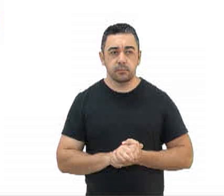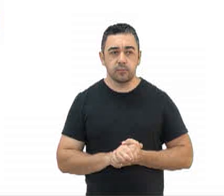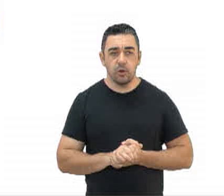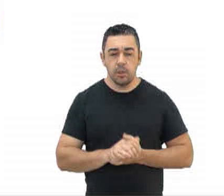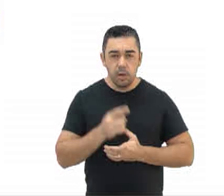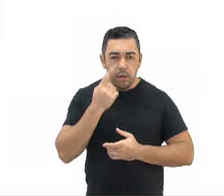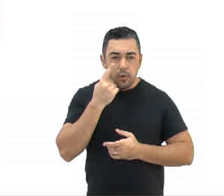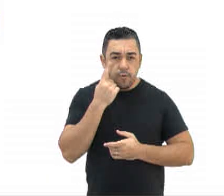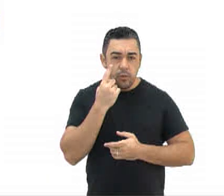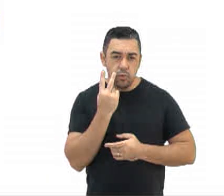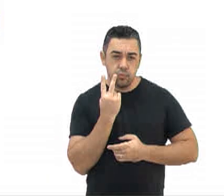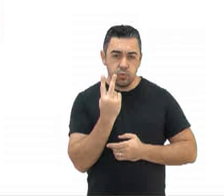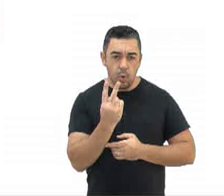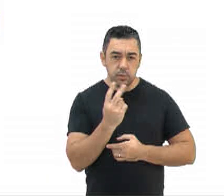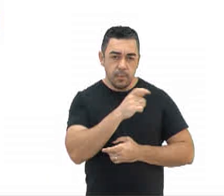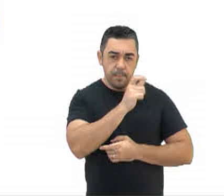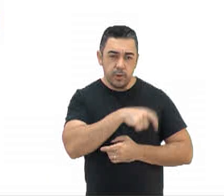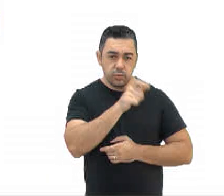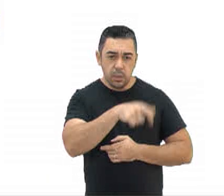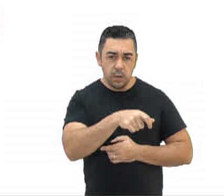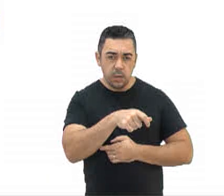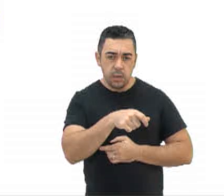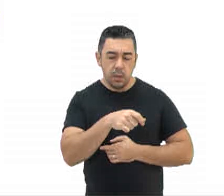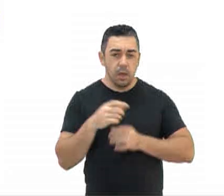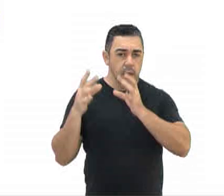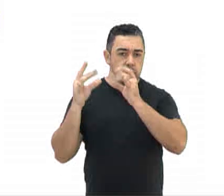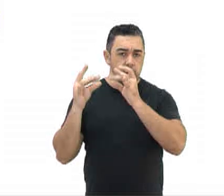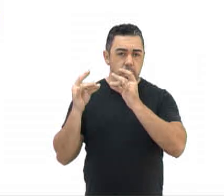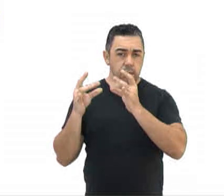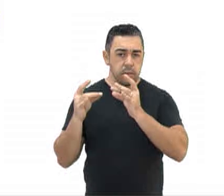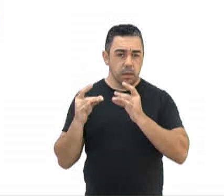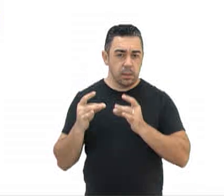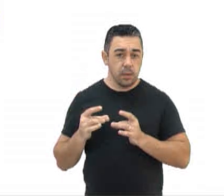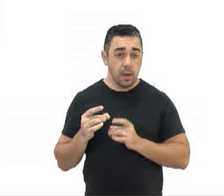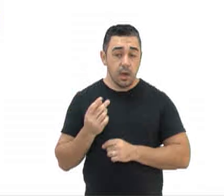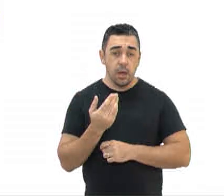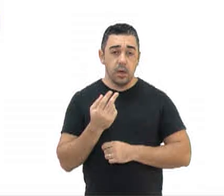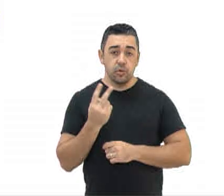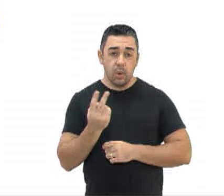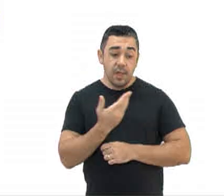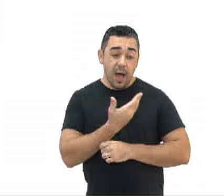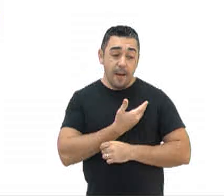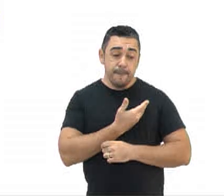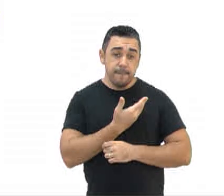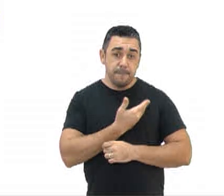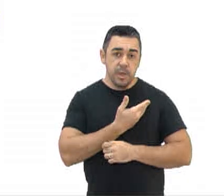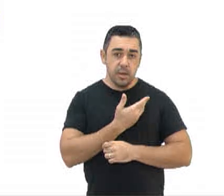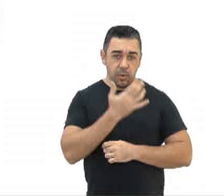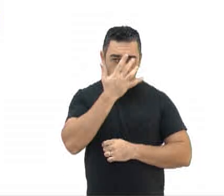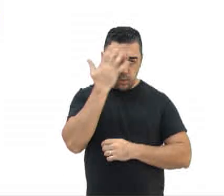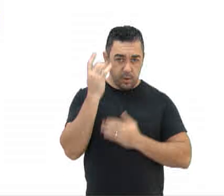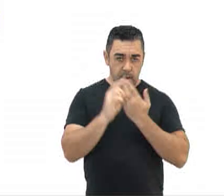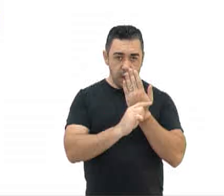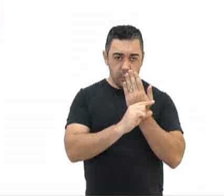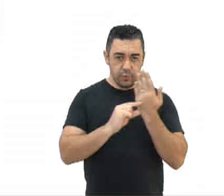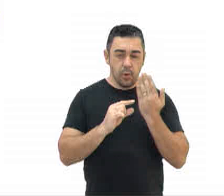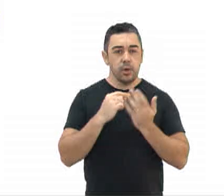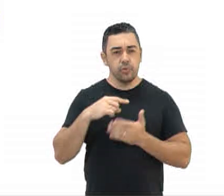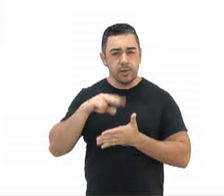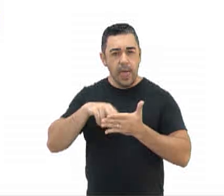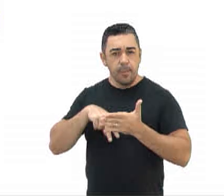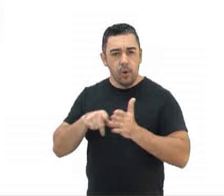Esses dois personagens são descritos no diário como amigos do autor, naquele trecho que nós